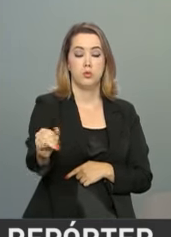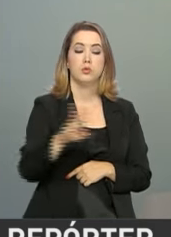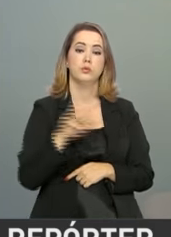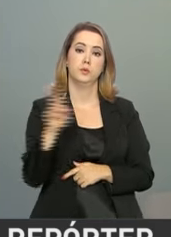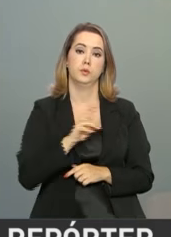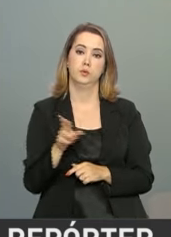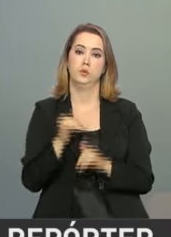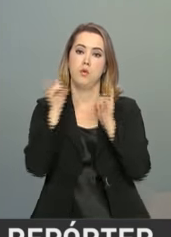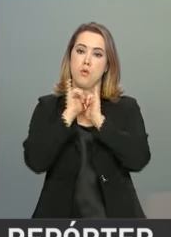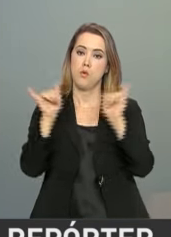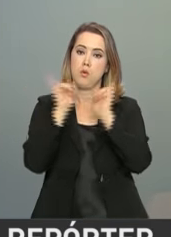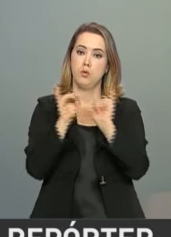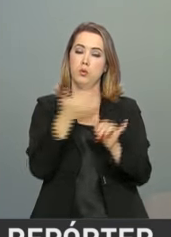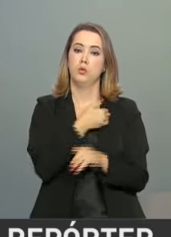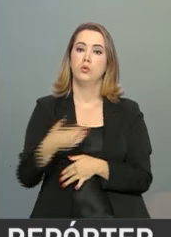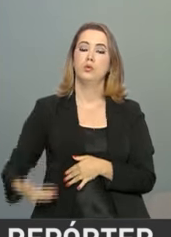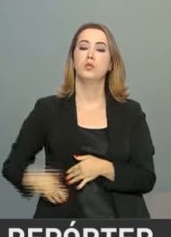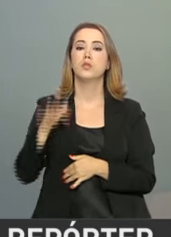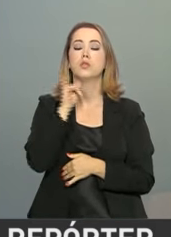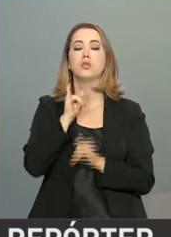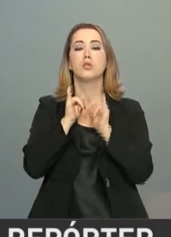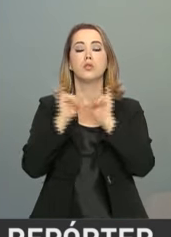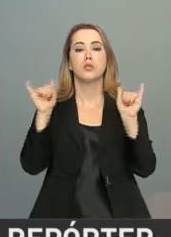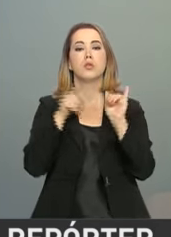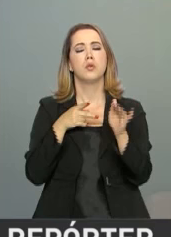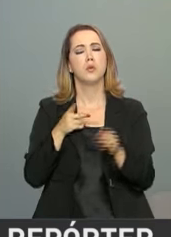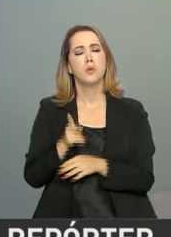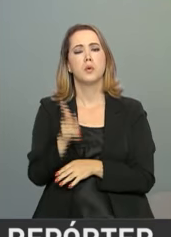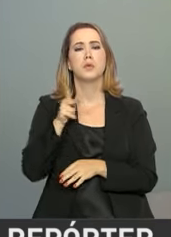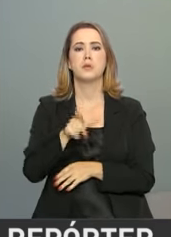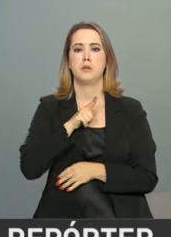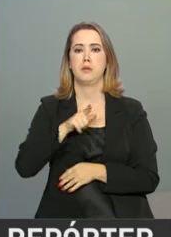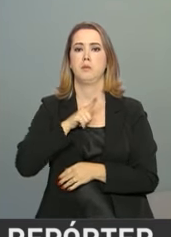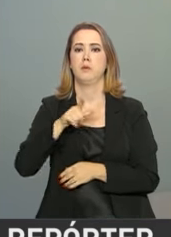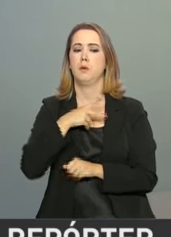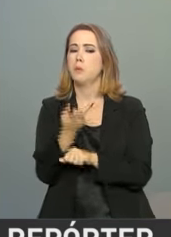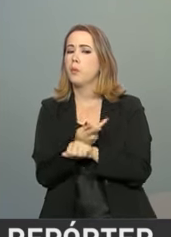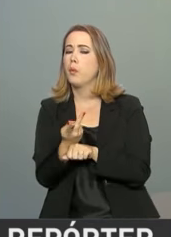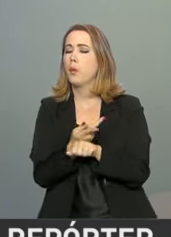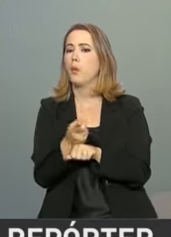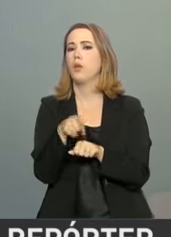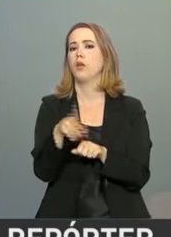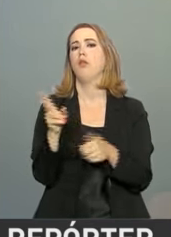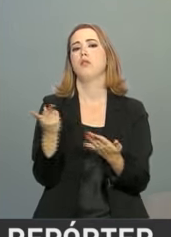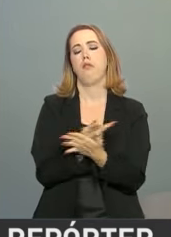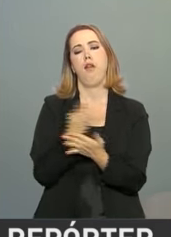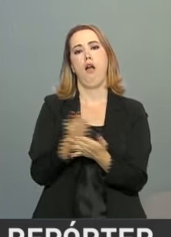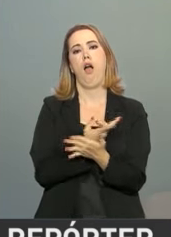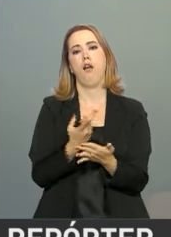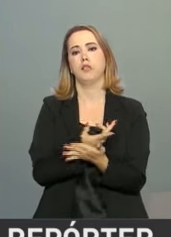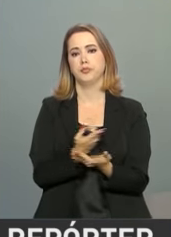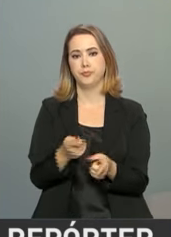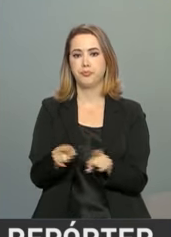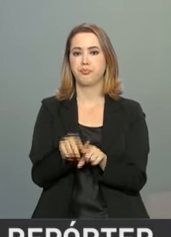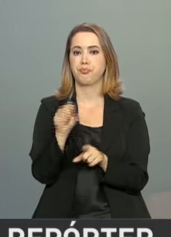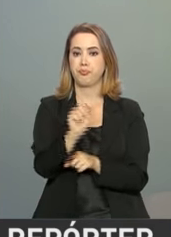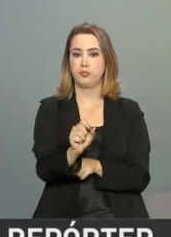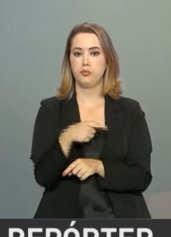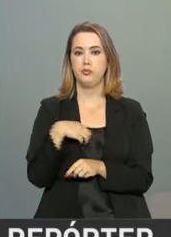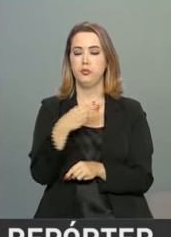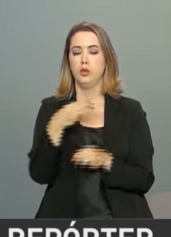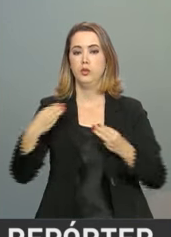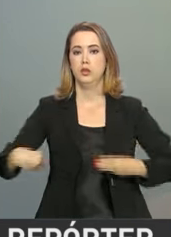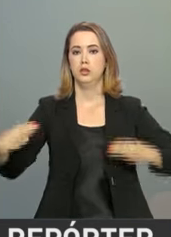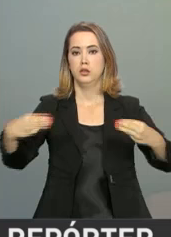O governo informou que esse pente fino será feito todos os meses a partir de agora. O ministro do Desenvolvimento Social